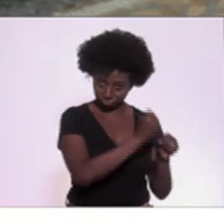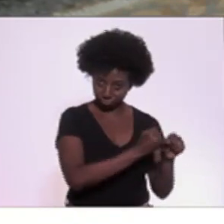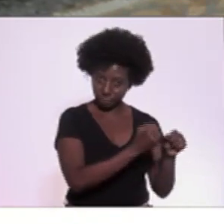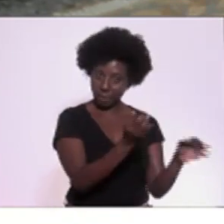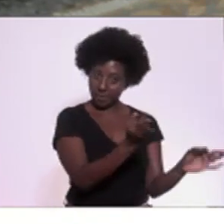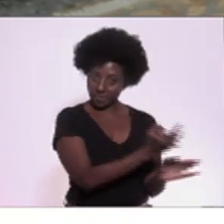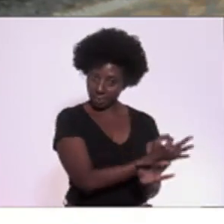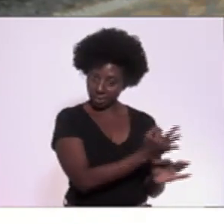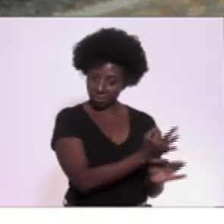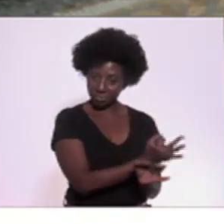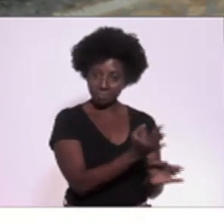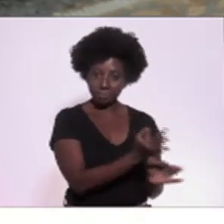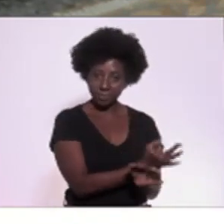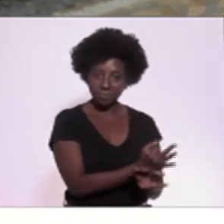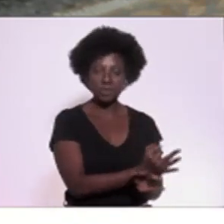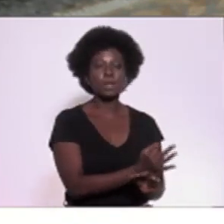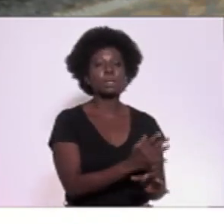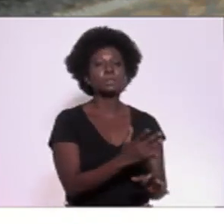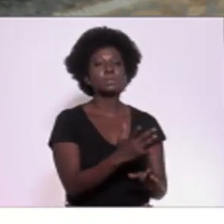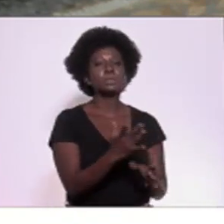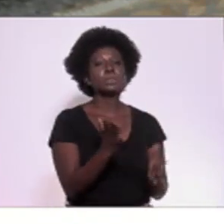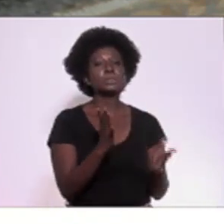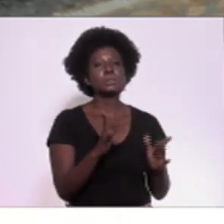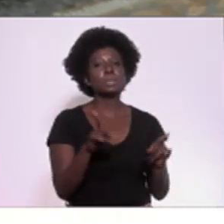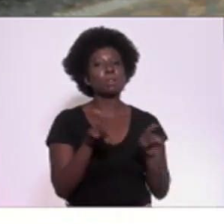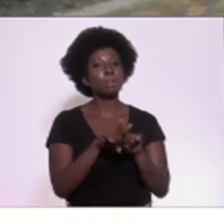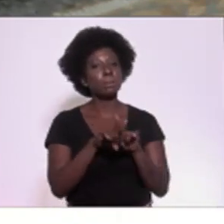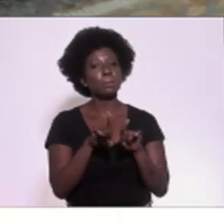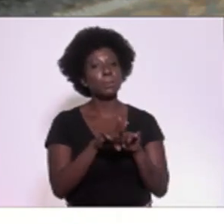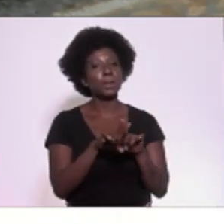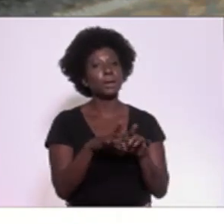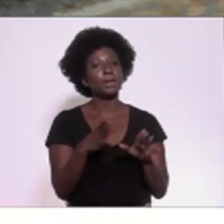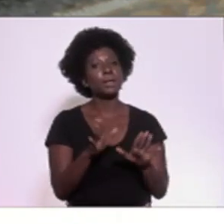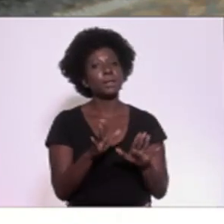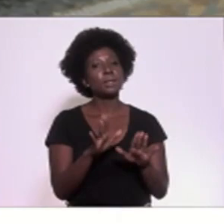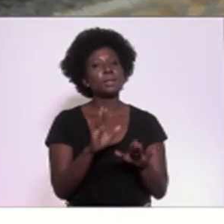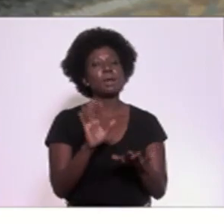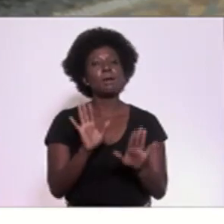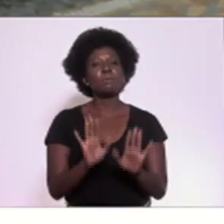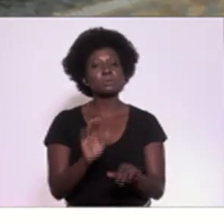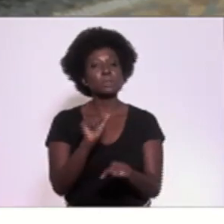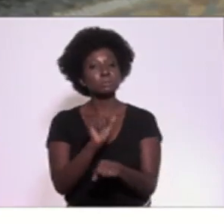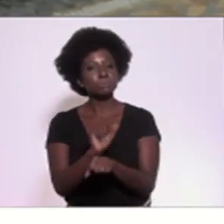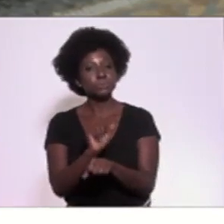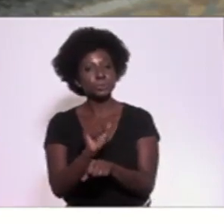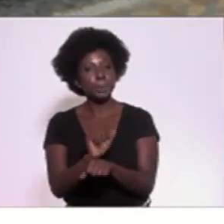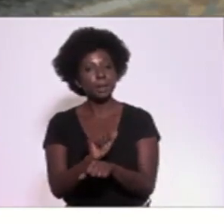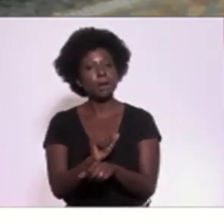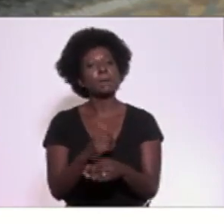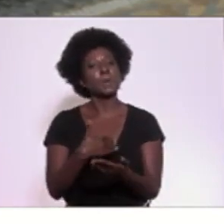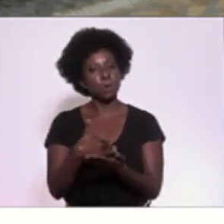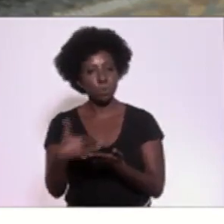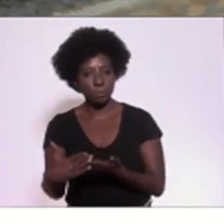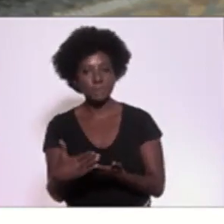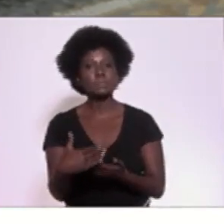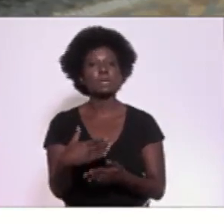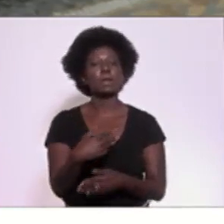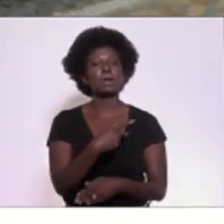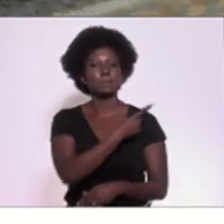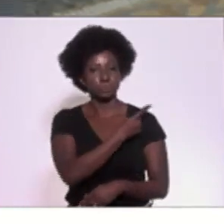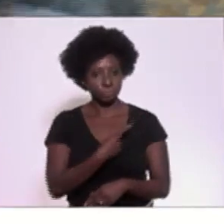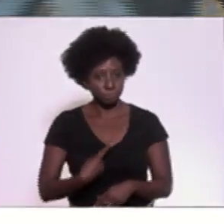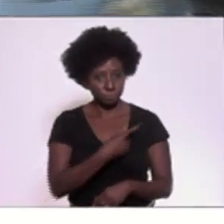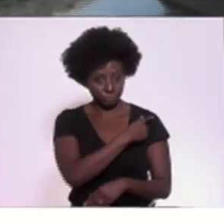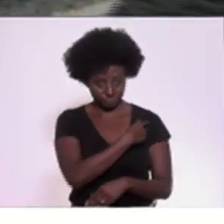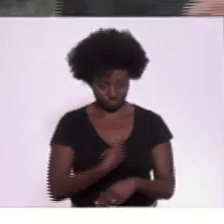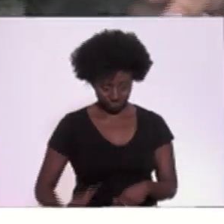unidades municipalizadas ou unidades encampadas, ou seja, estatizadas e assumidas pelo Poder Público Municipal, unidades